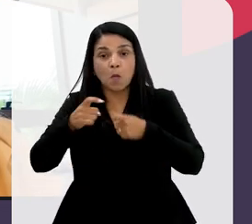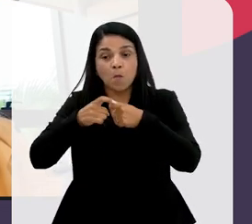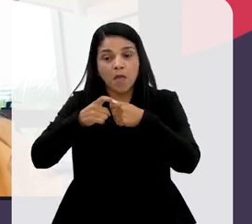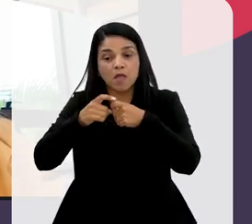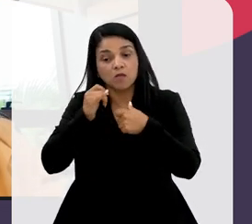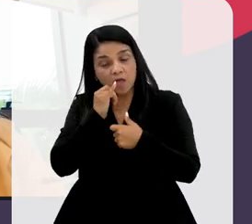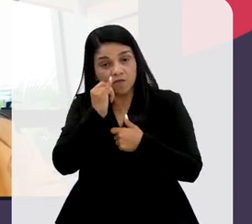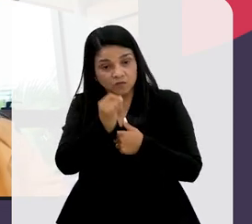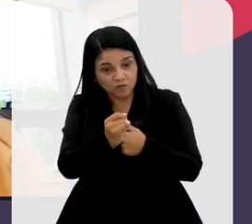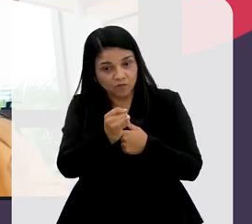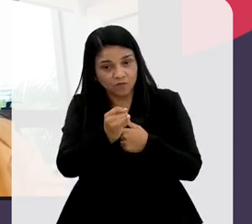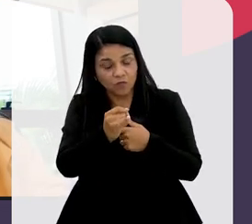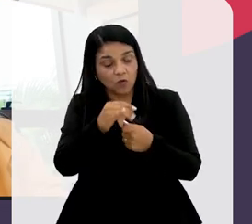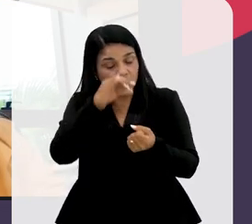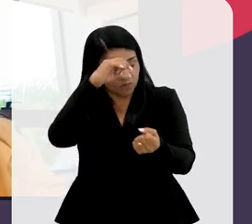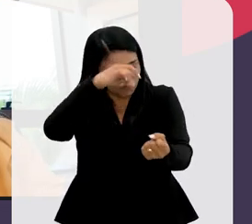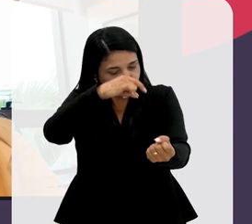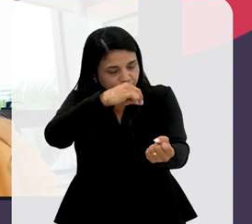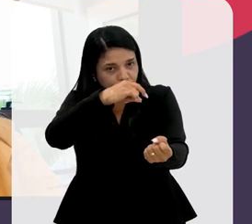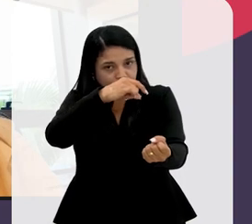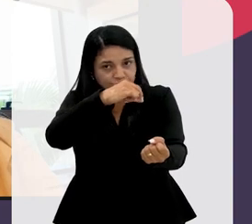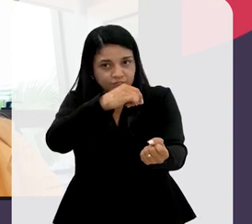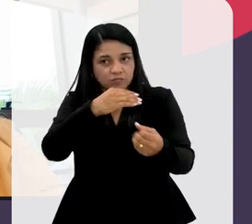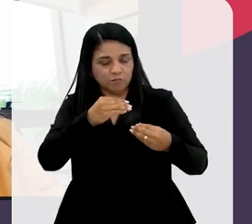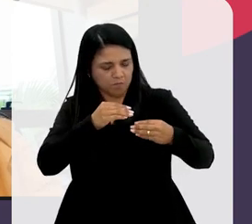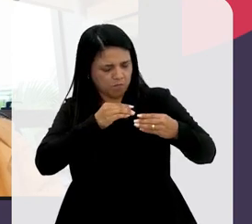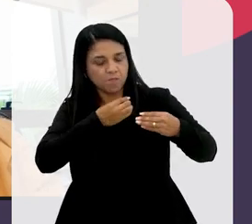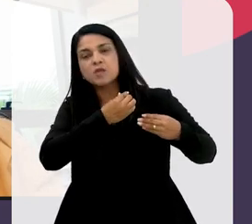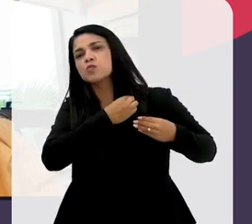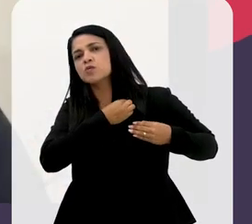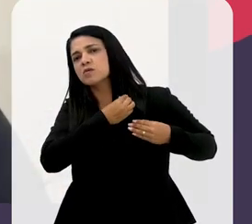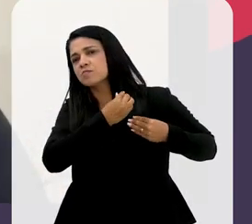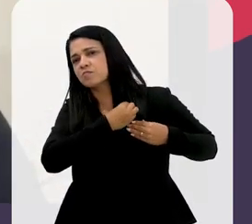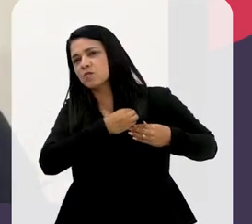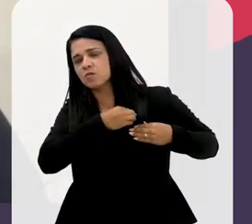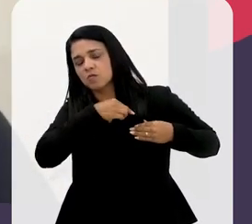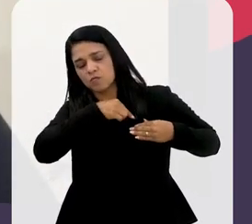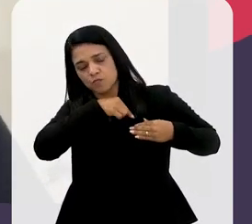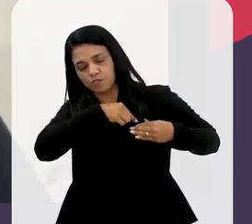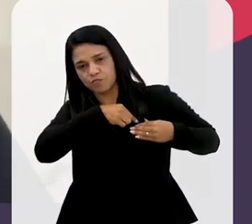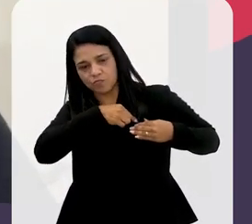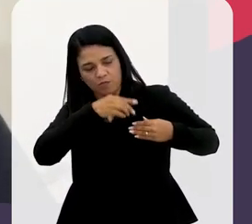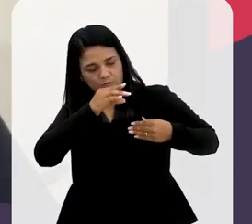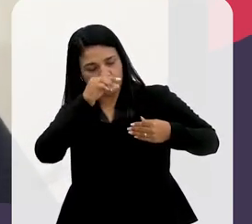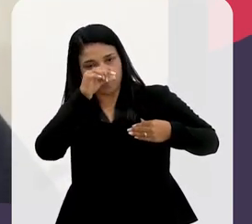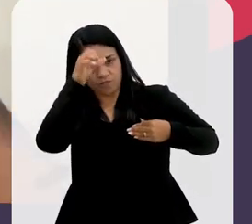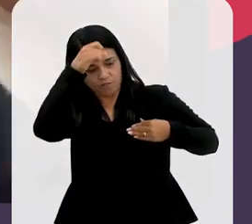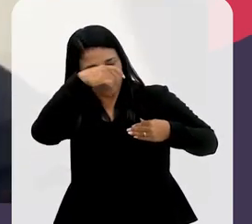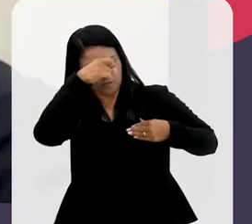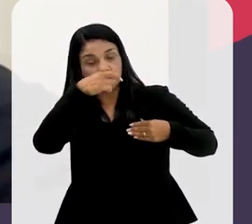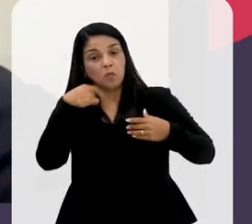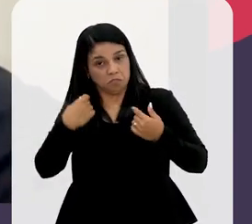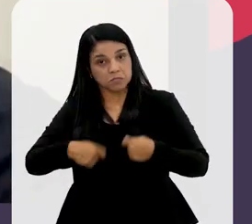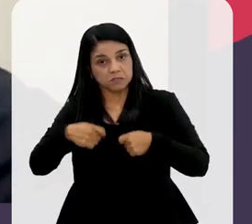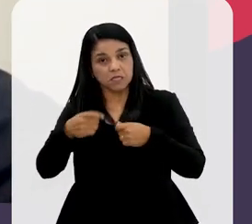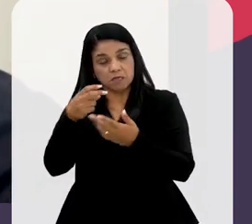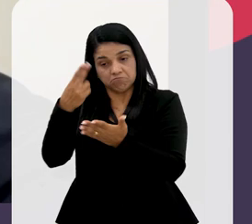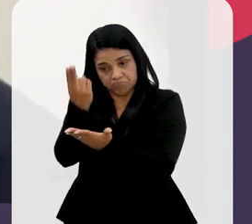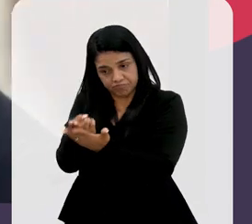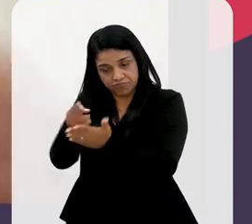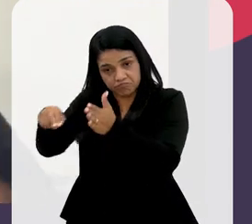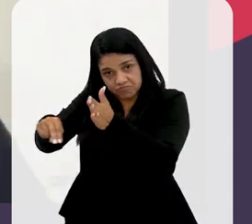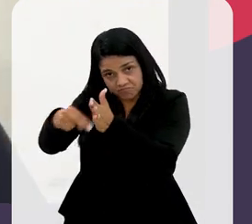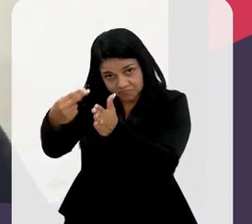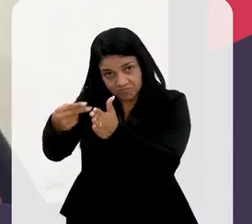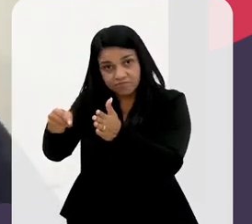ó, eu vou colocar um acesso semidefinitivo, que é um aqui no peito, aqui no, né, profundo, que eu tive que ir até para o centro